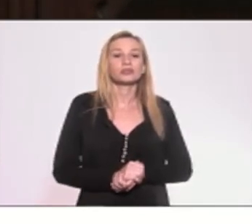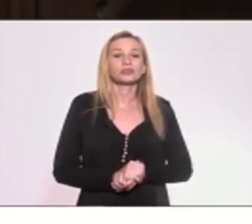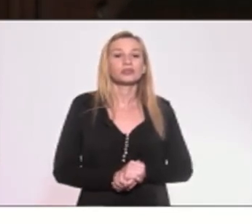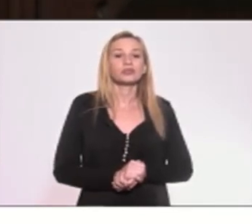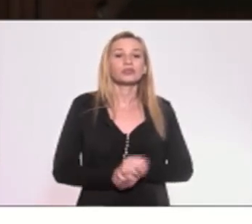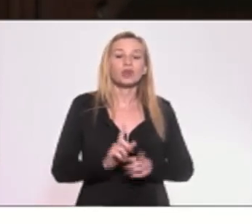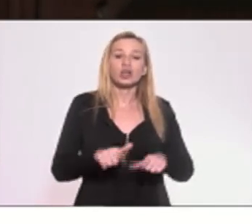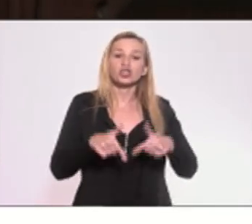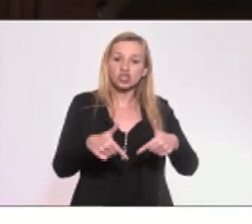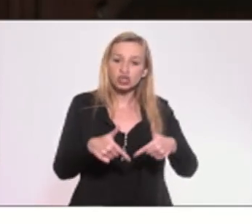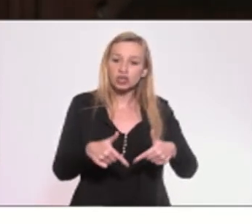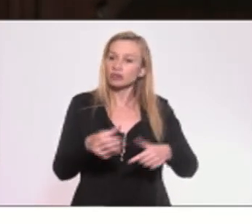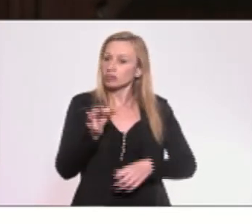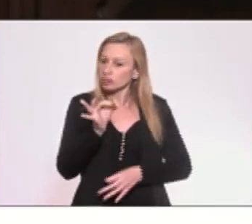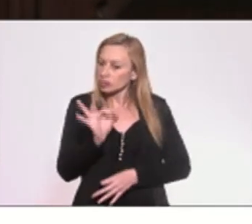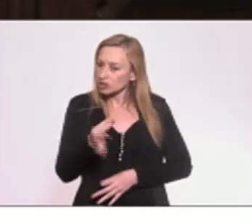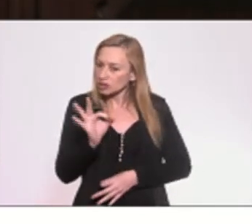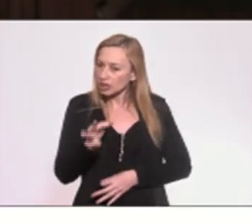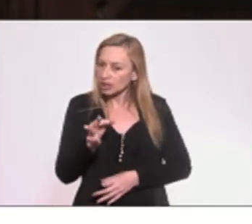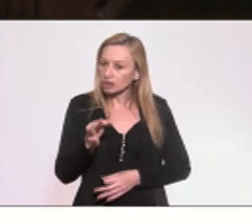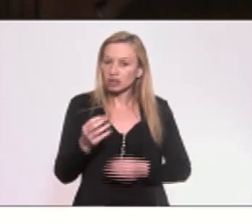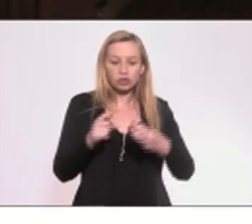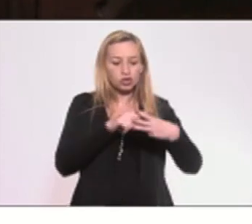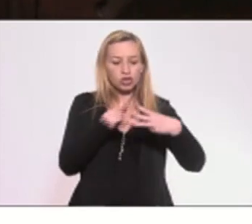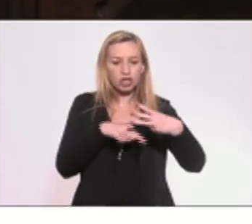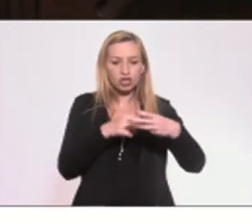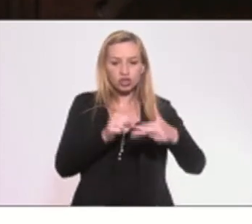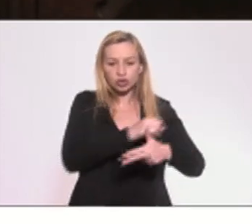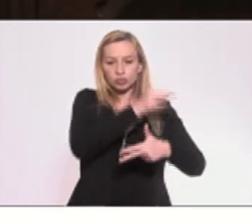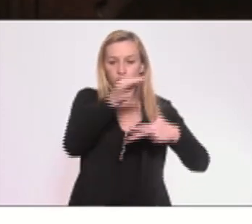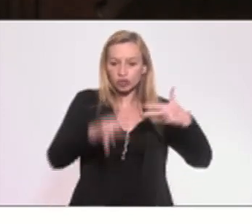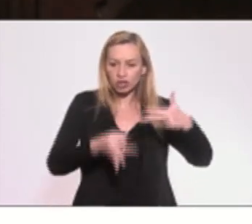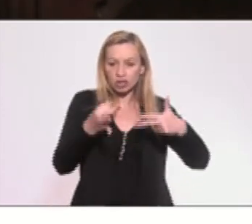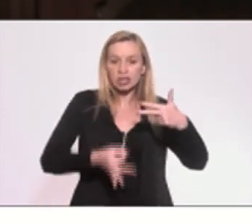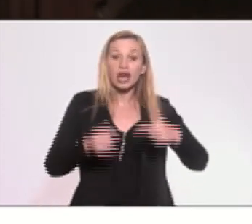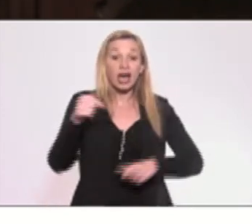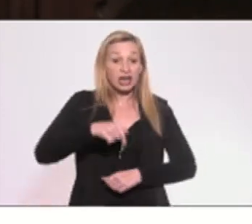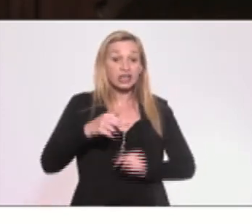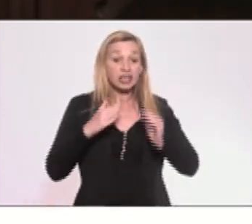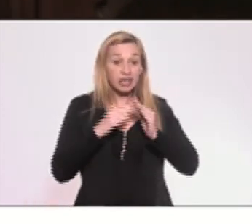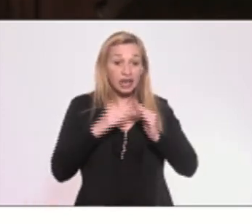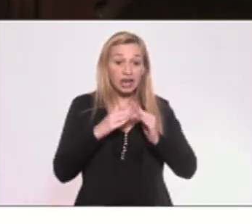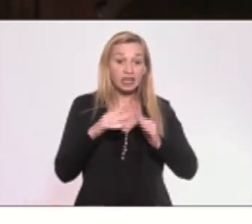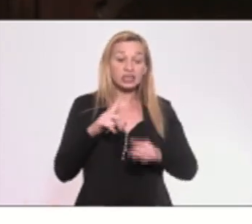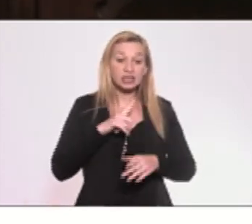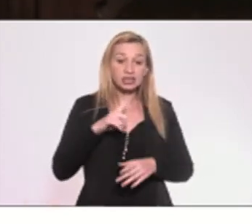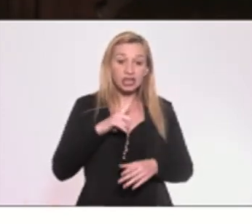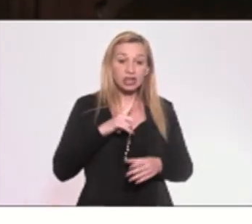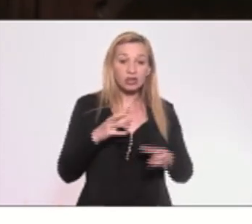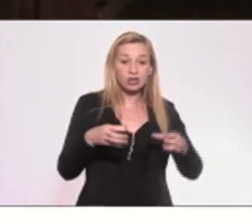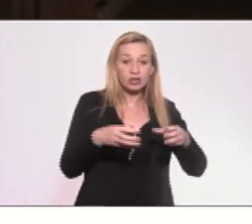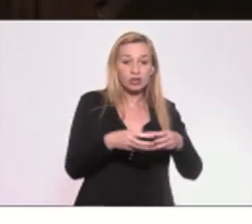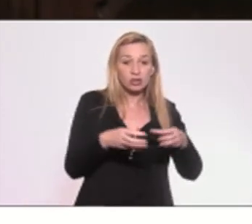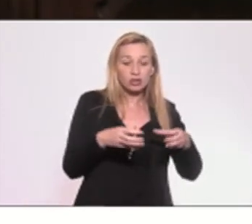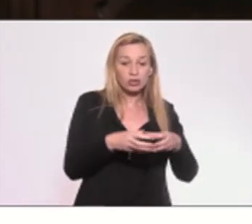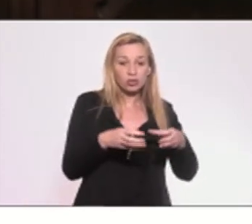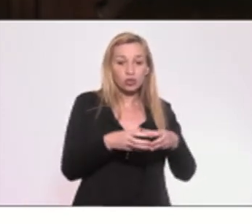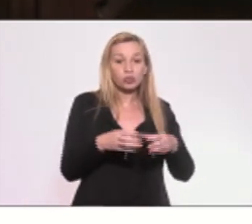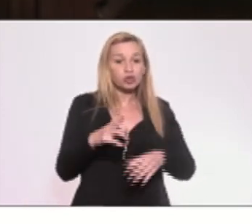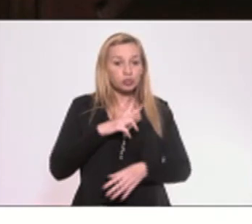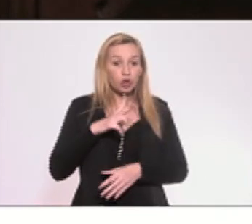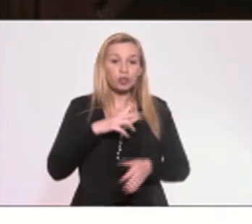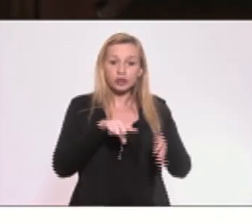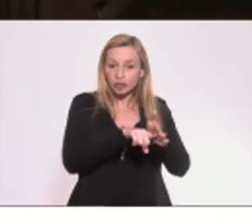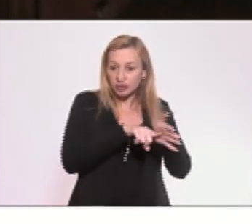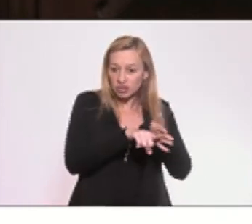pleno dos poderes. Ou seja, aqui na casa, a gente tem órgãos próprios, senhor presidente, de